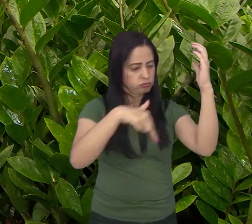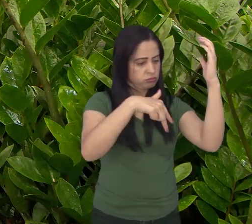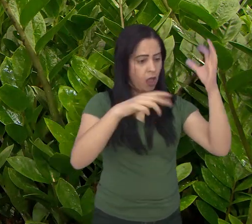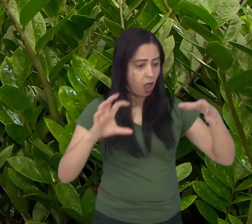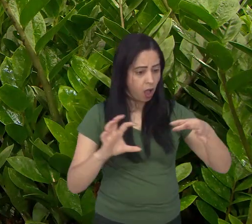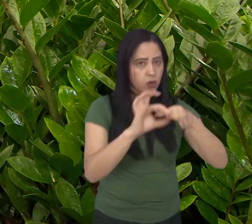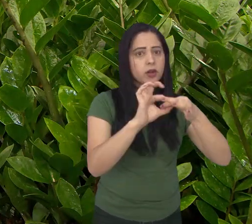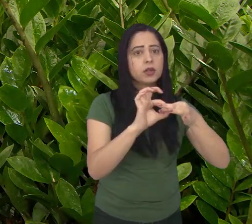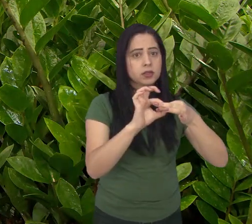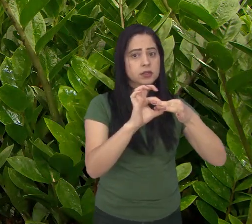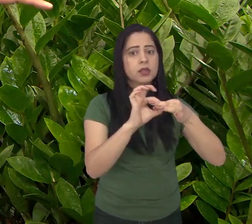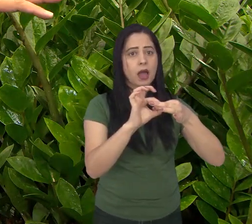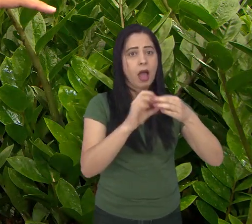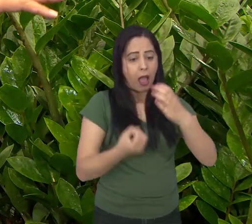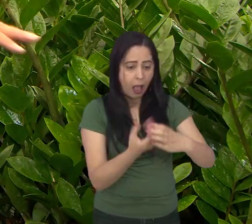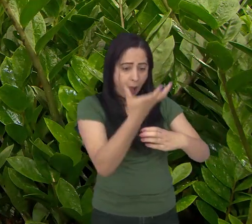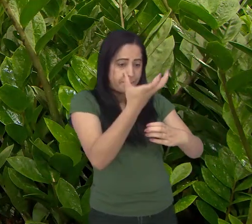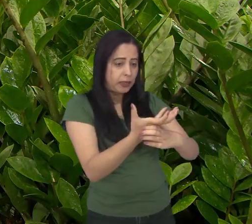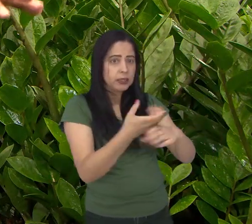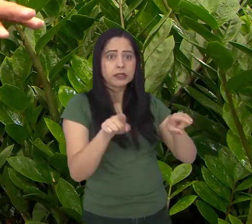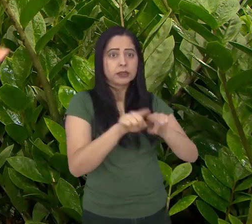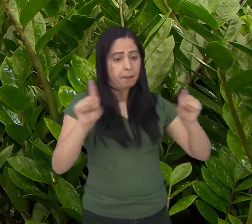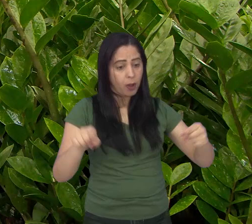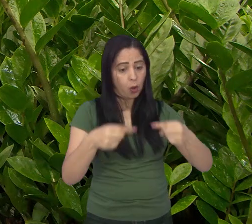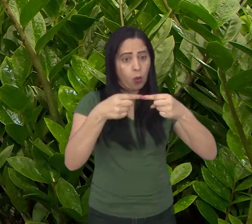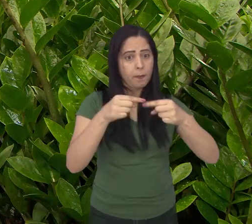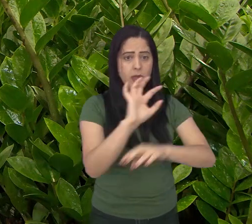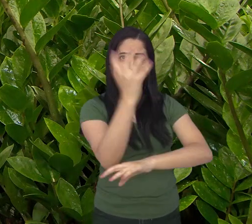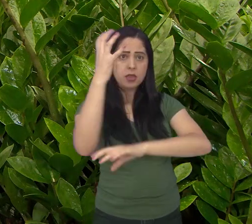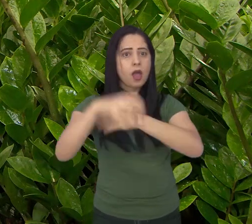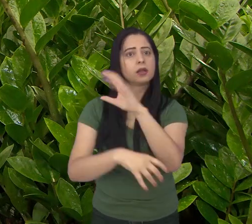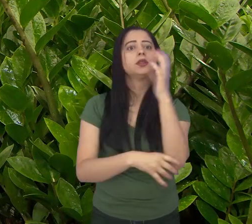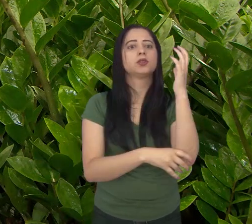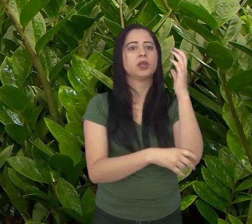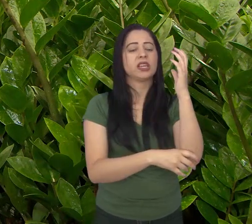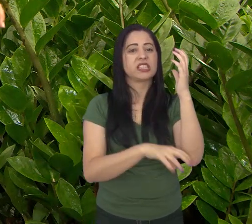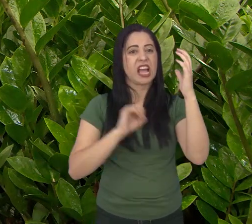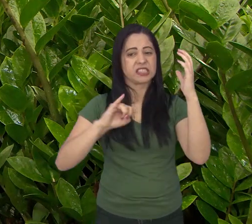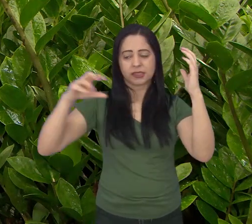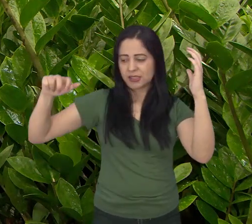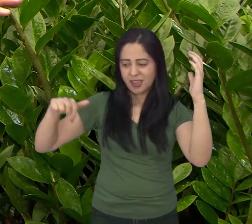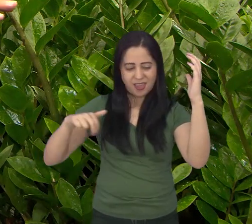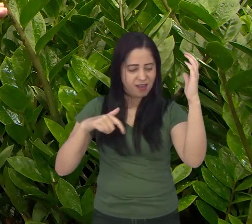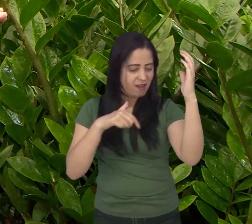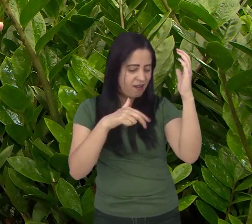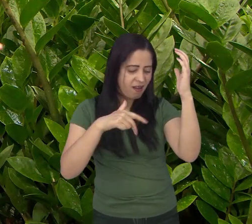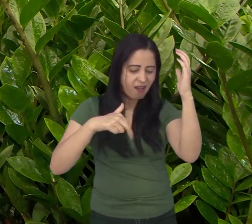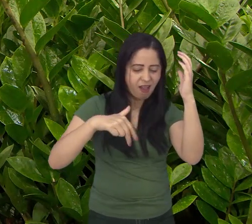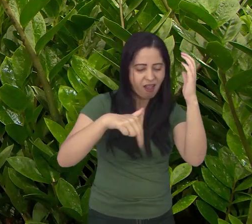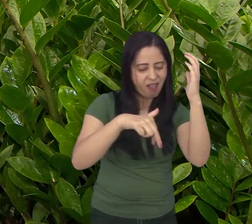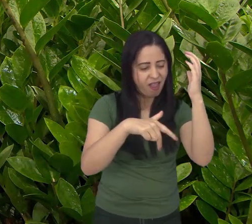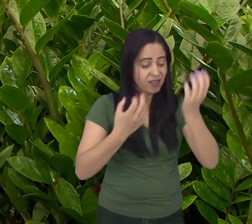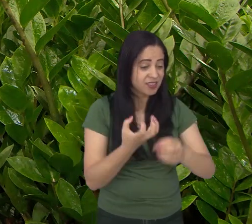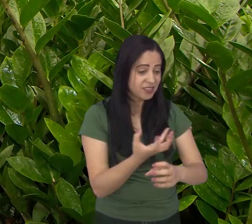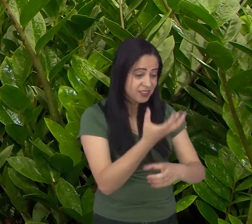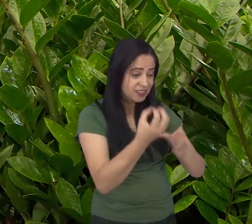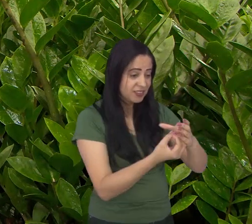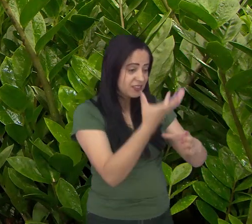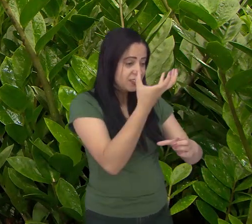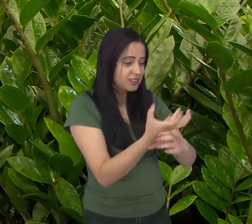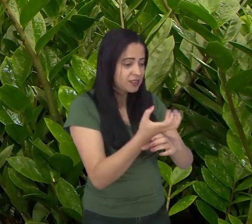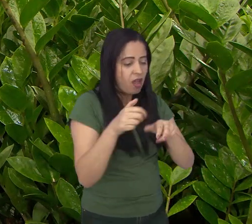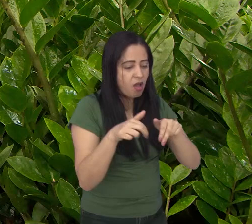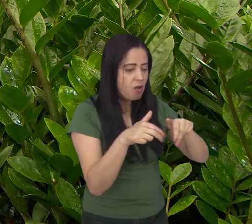natureza, eu também sou natureza. As plantas são natureza, os animais. Quando a gente tem um contato com elas, a gente está também